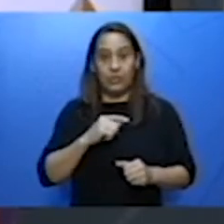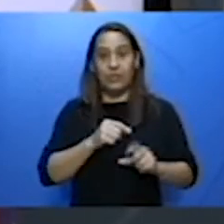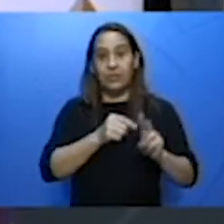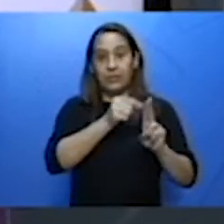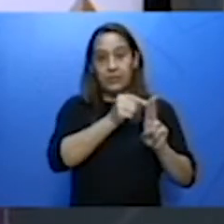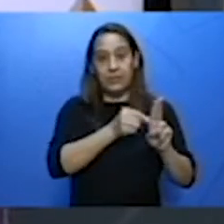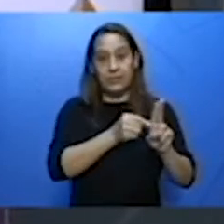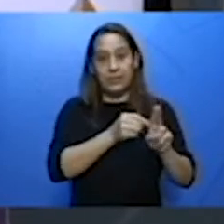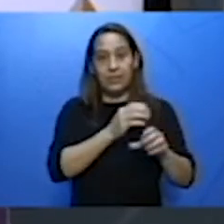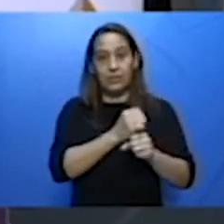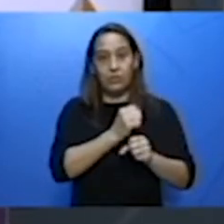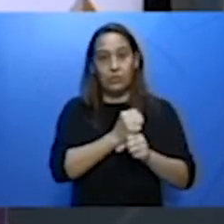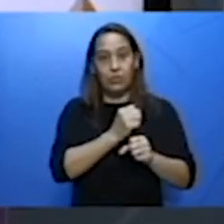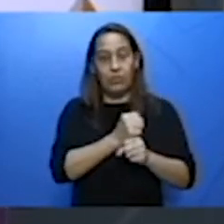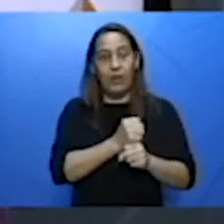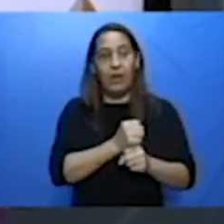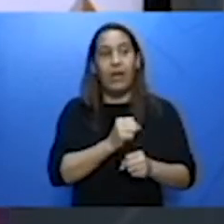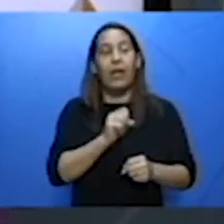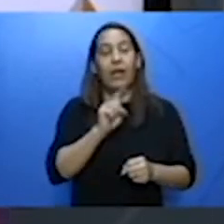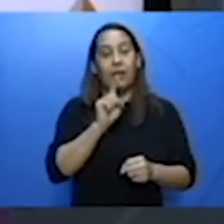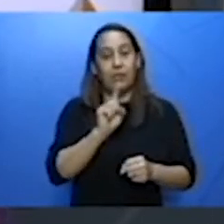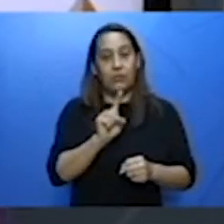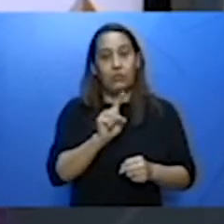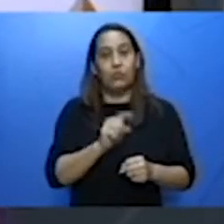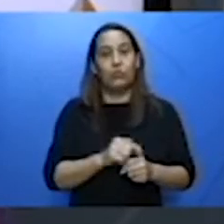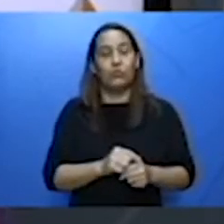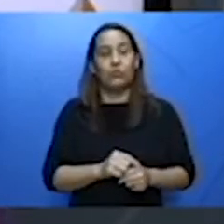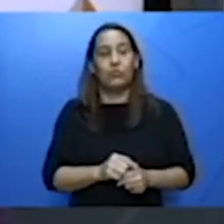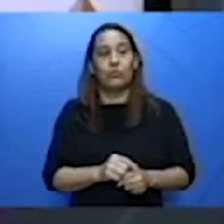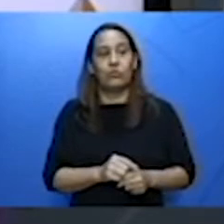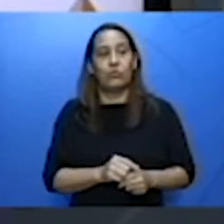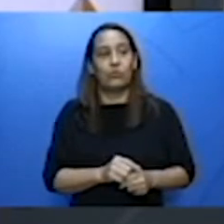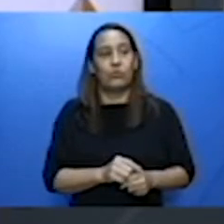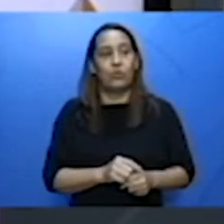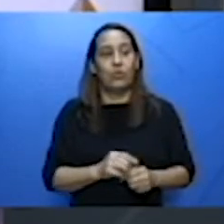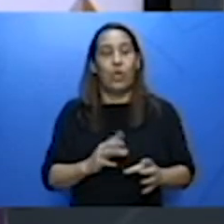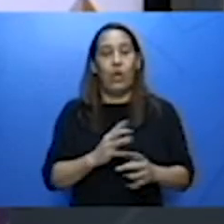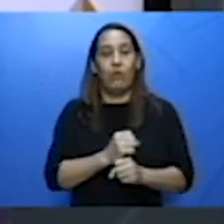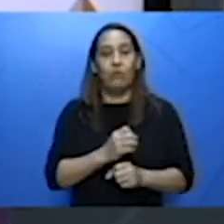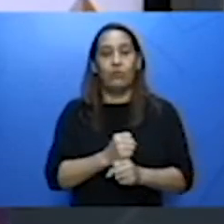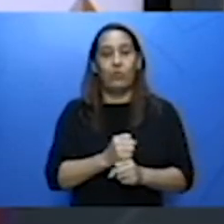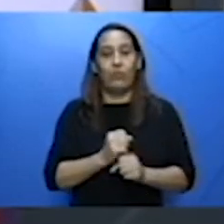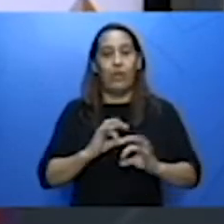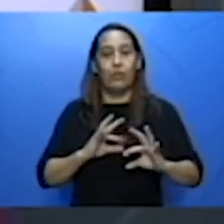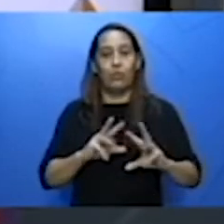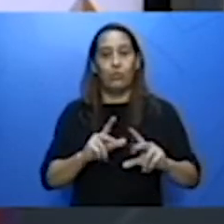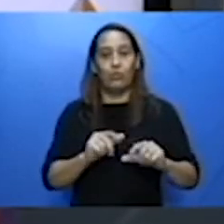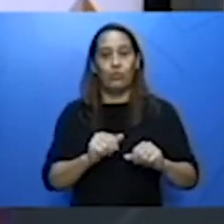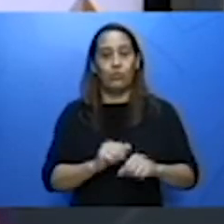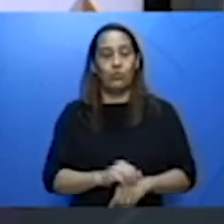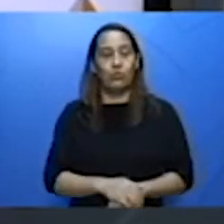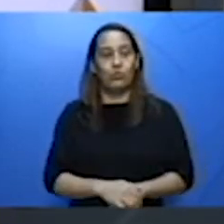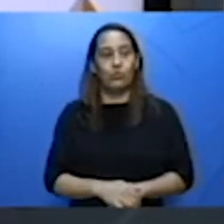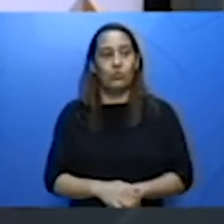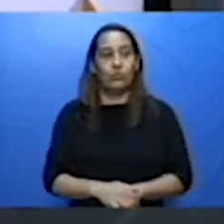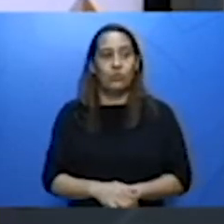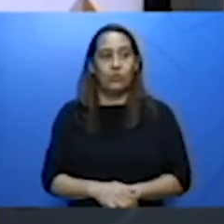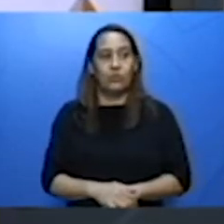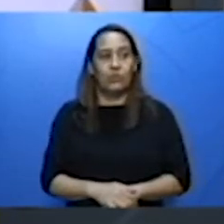dezenas, mais a dezena nova que veio para cá. E agora eu somo todas elas. Vamos